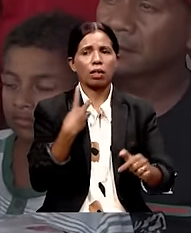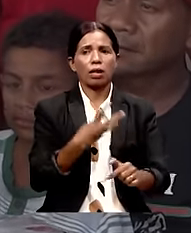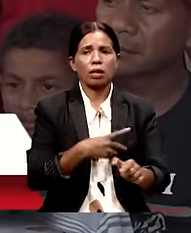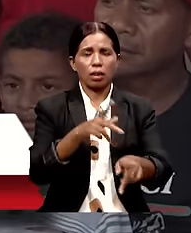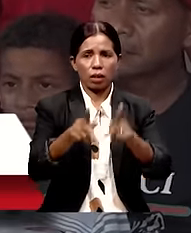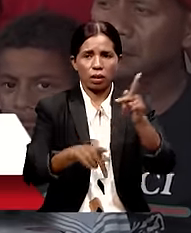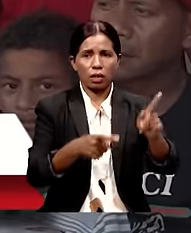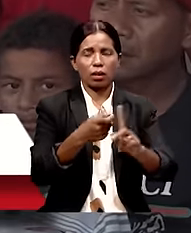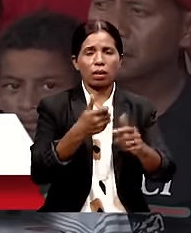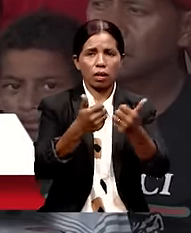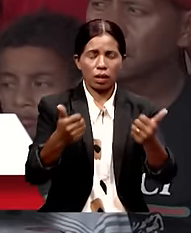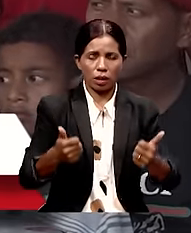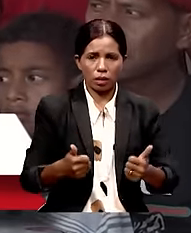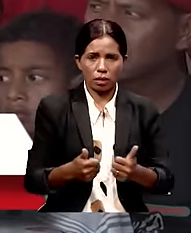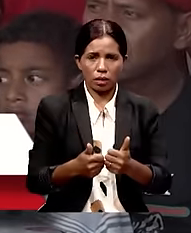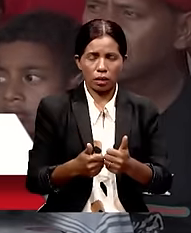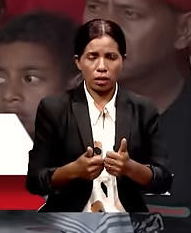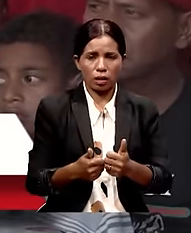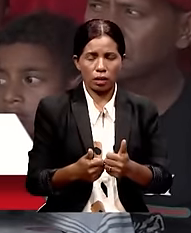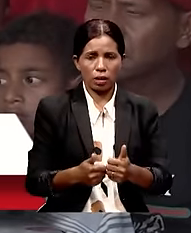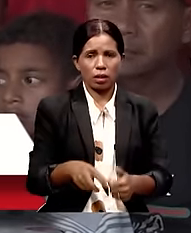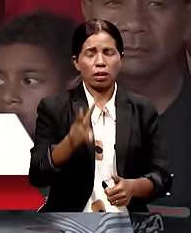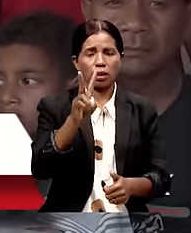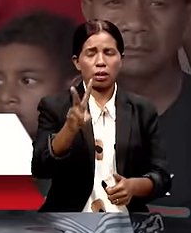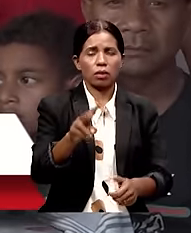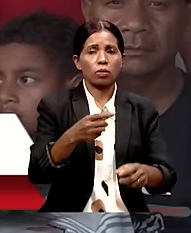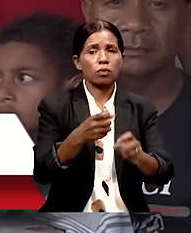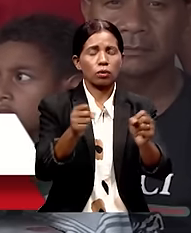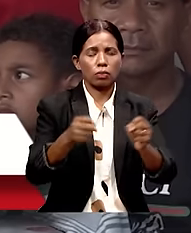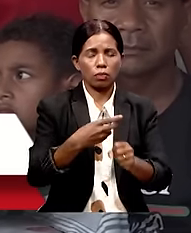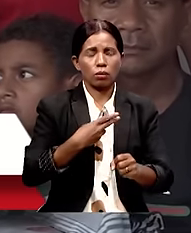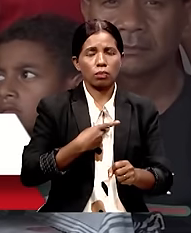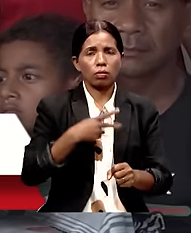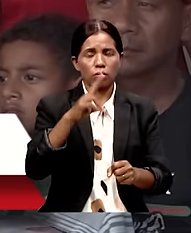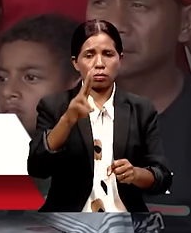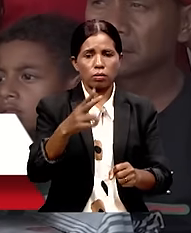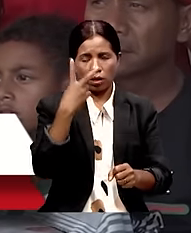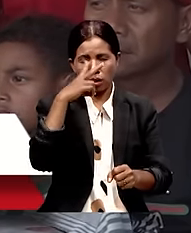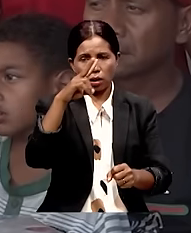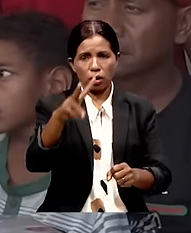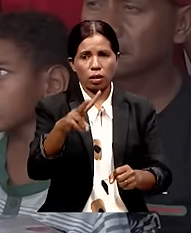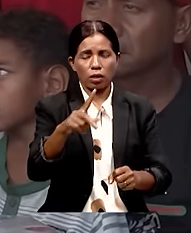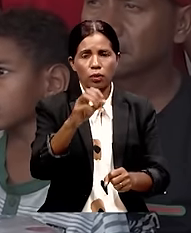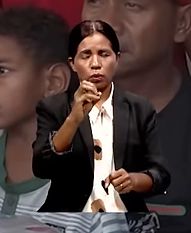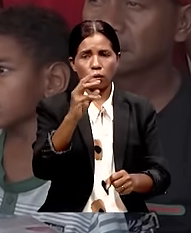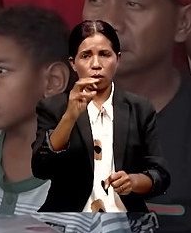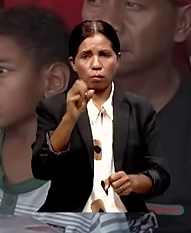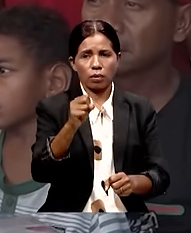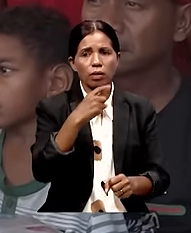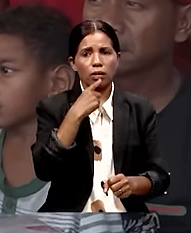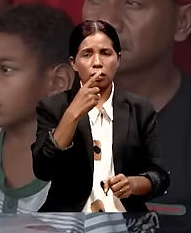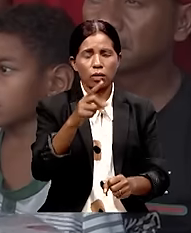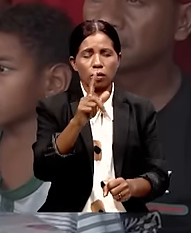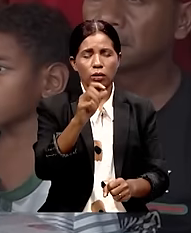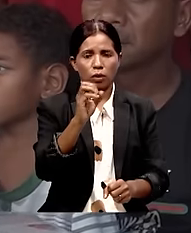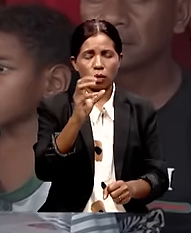comunidade aldeia Tocobaru 2, suco Kuluhun, lamenta a atitude. Tomás Ferreira Rai, conhecido como Tomás Bob,